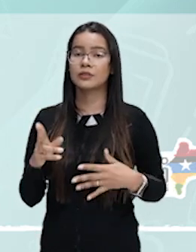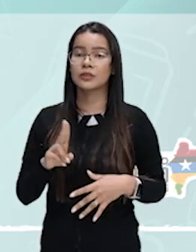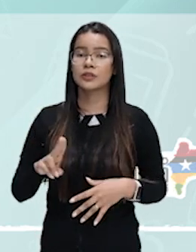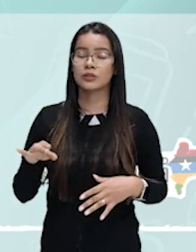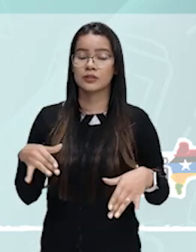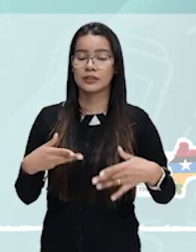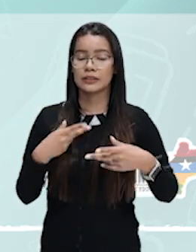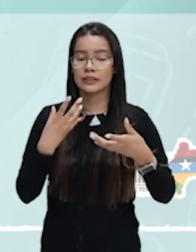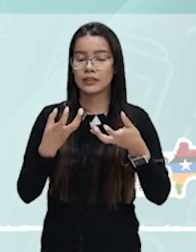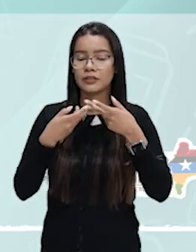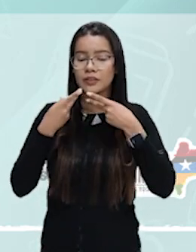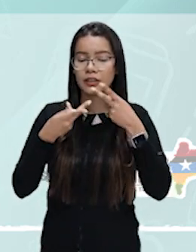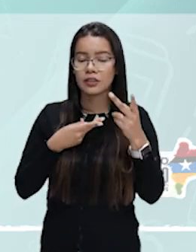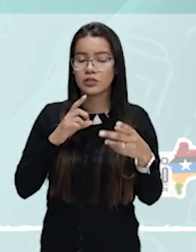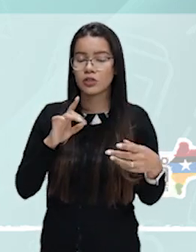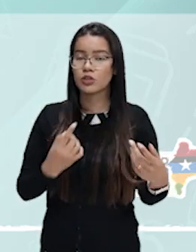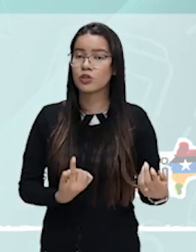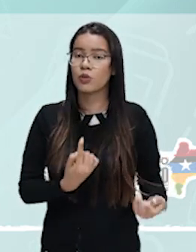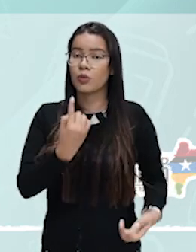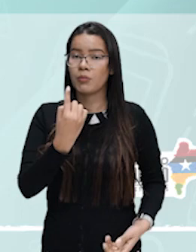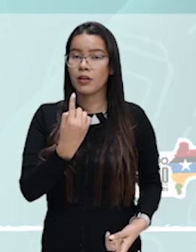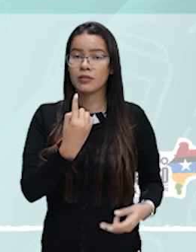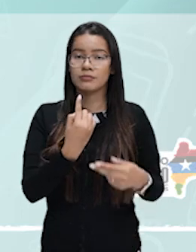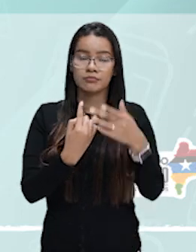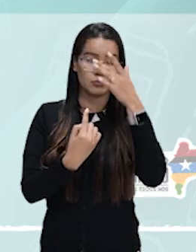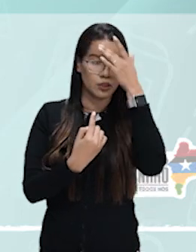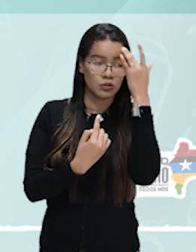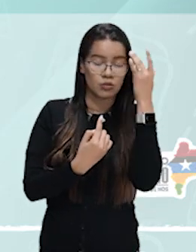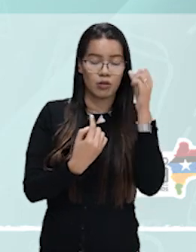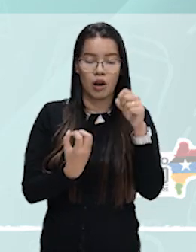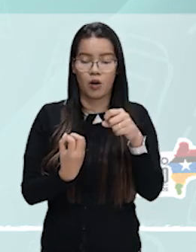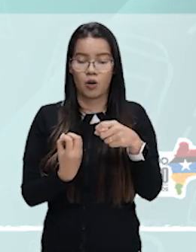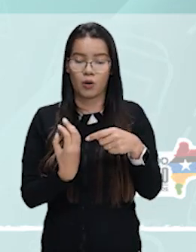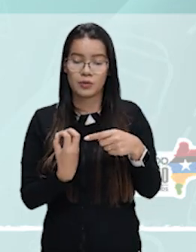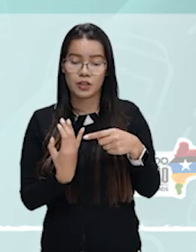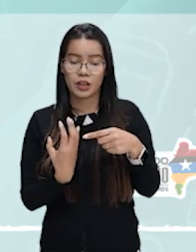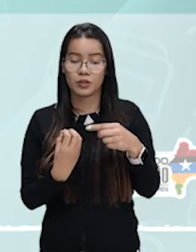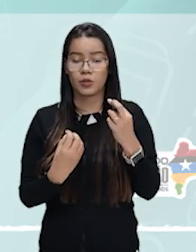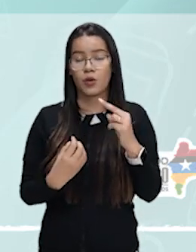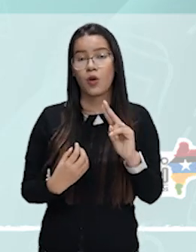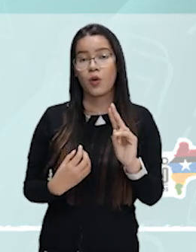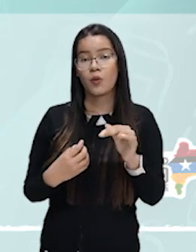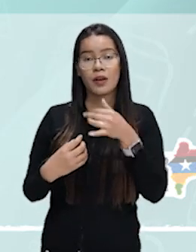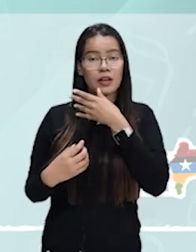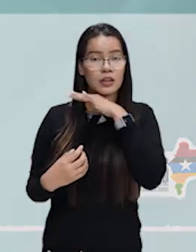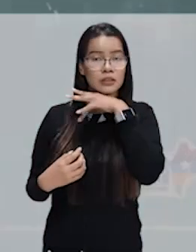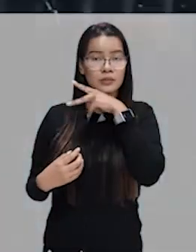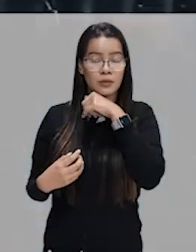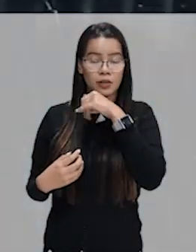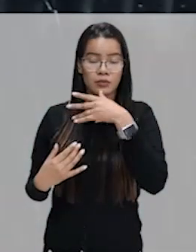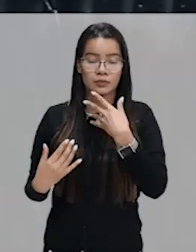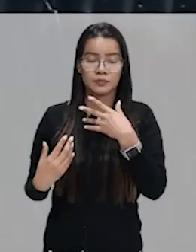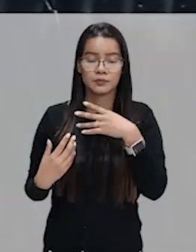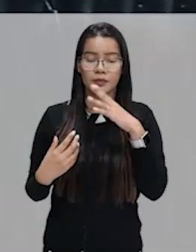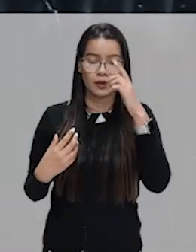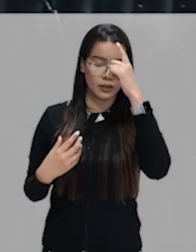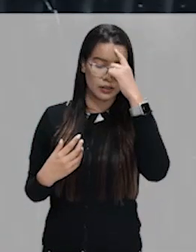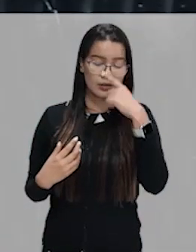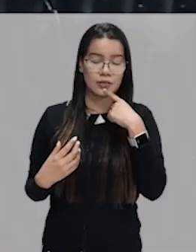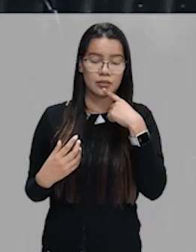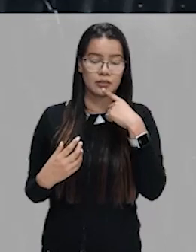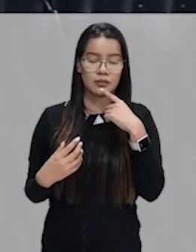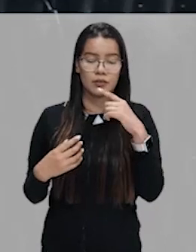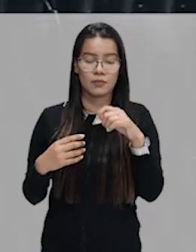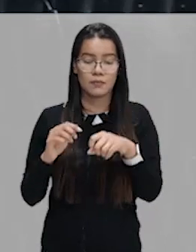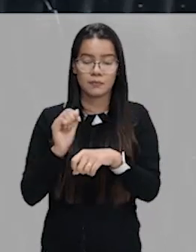pessoa, objeto, animal ou etc. Então, analisando essa imagem, por exemplo, there was a